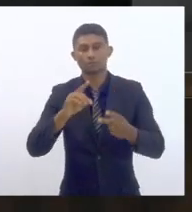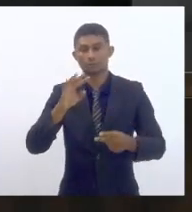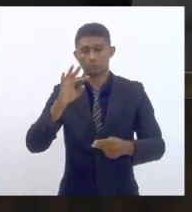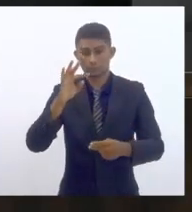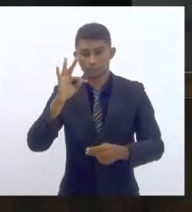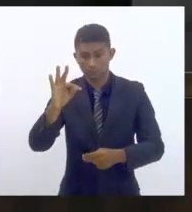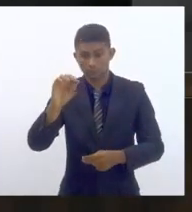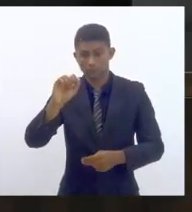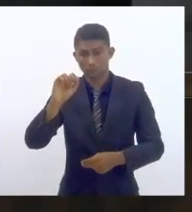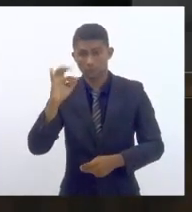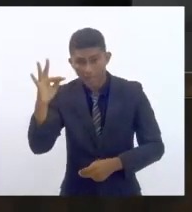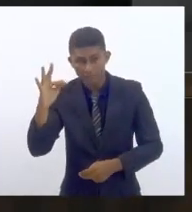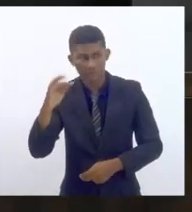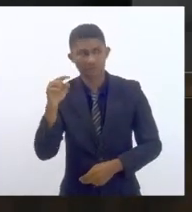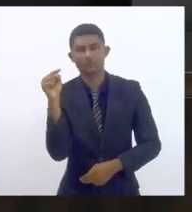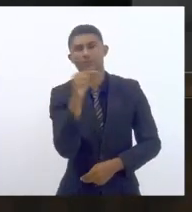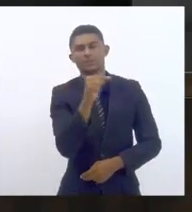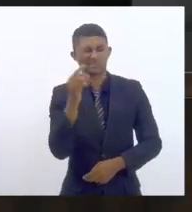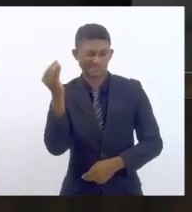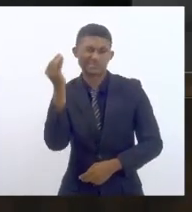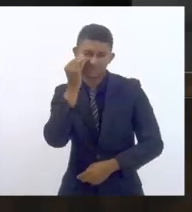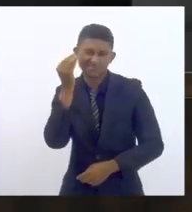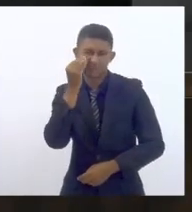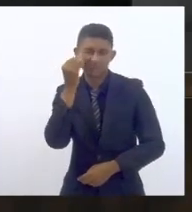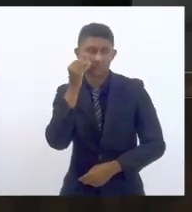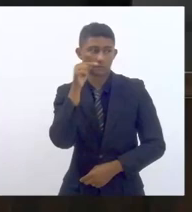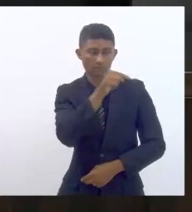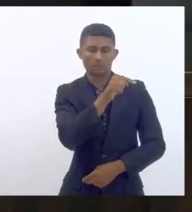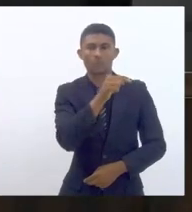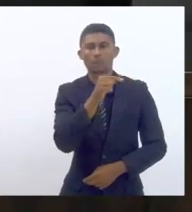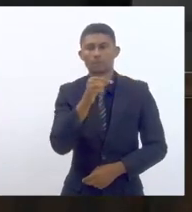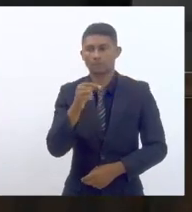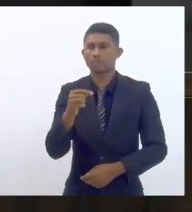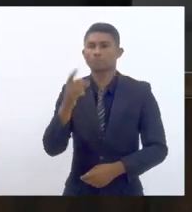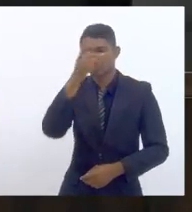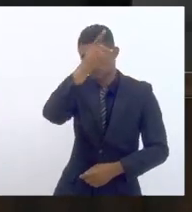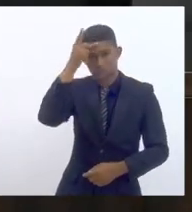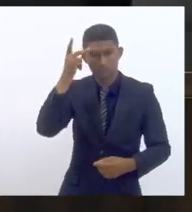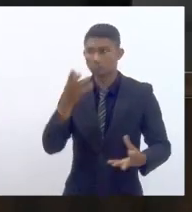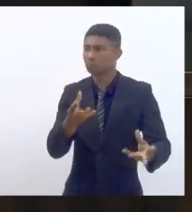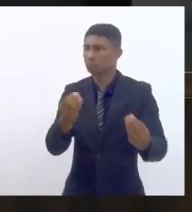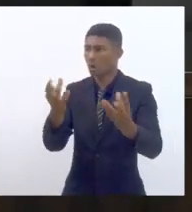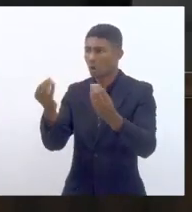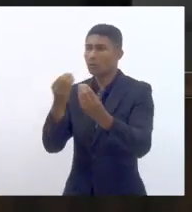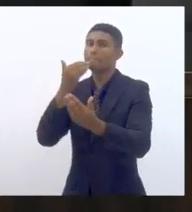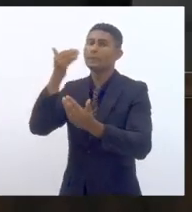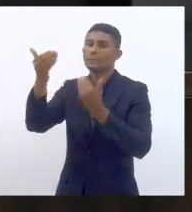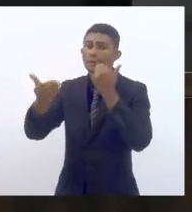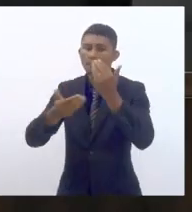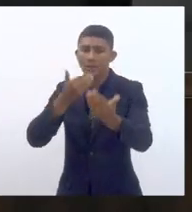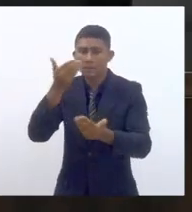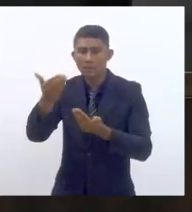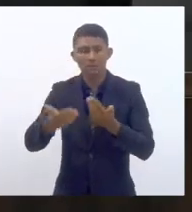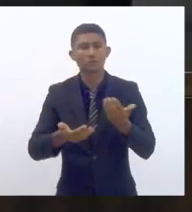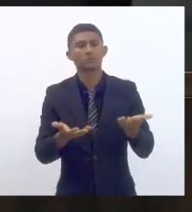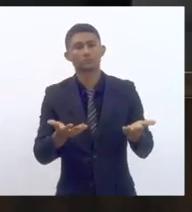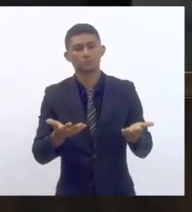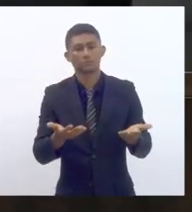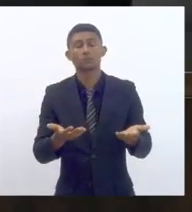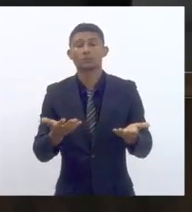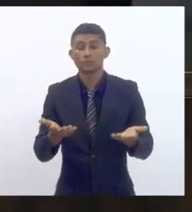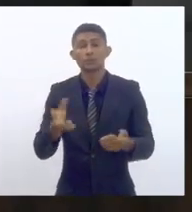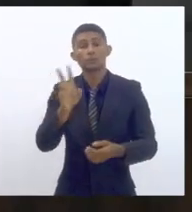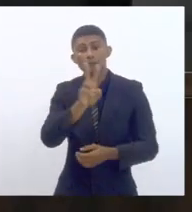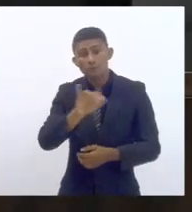pedido de muitos do concurso, nós estamos conseguindo avançar, vai ser chamado mais